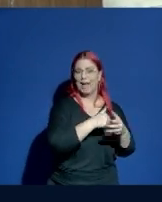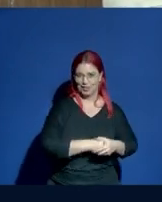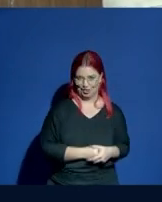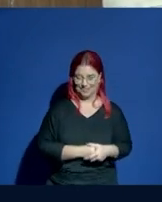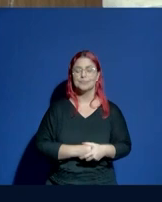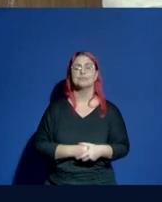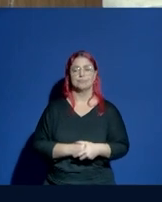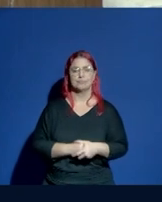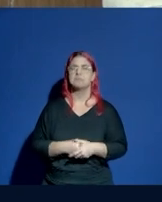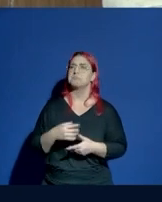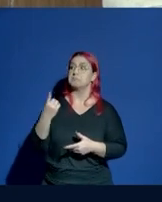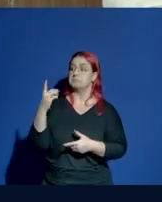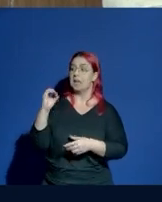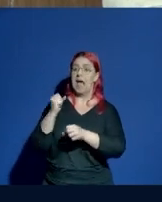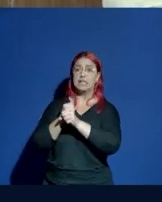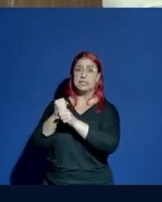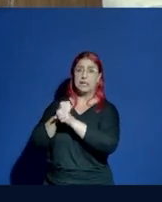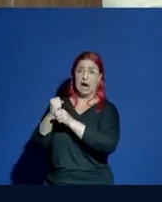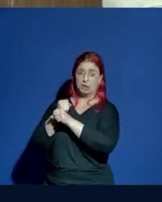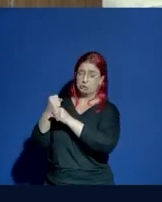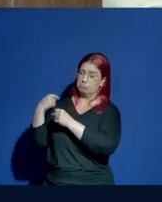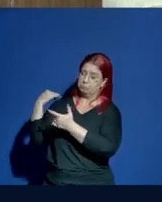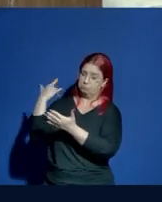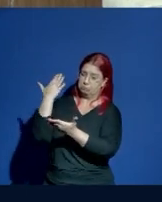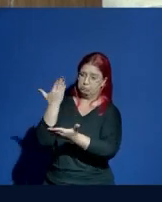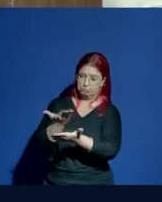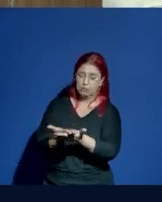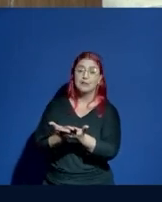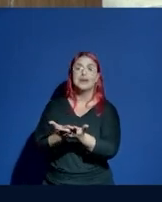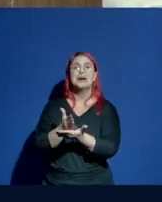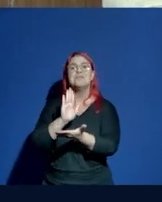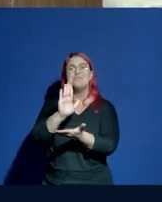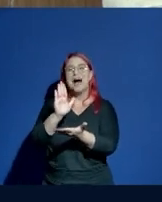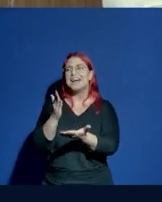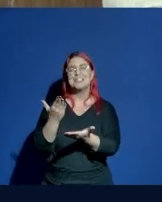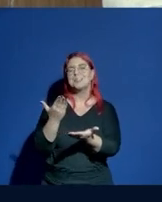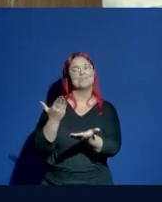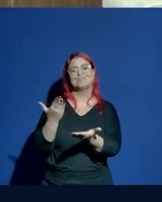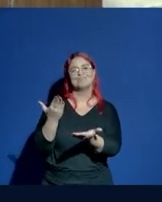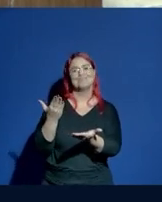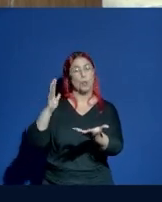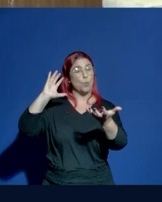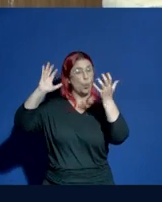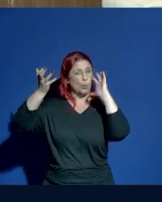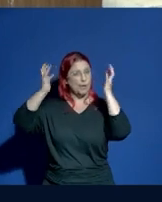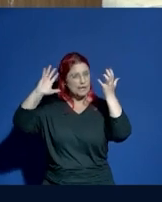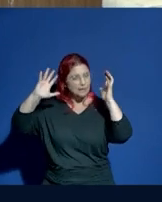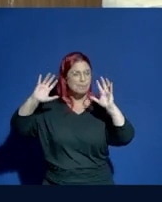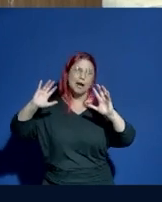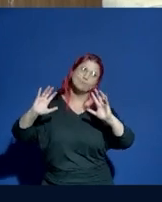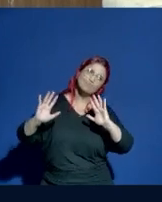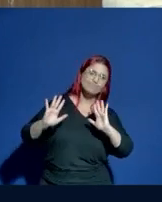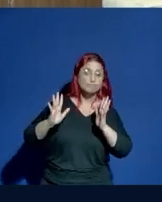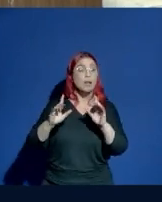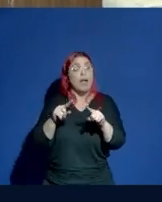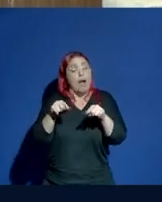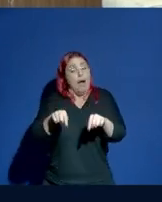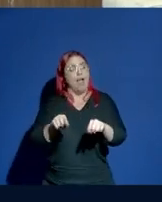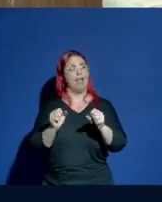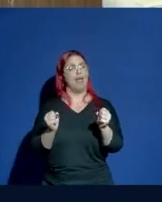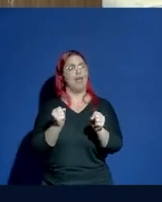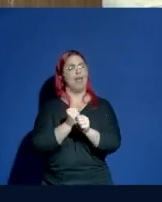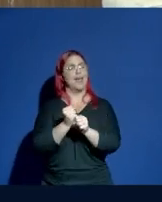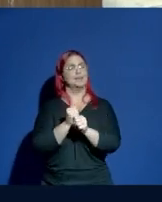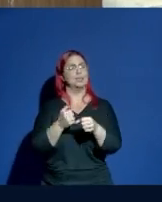investida nos últimos 10 anos e que dificilmente estava se expressando por questão climática esse ano ela foi favorável né